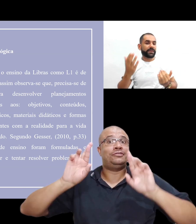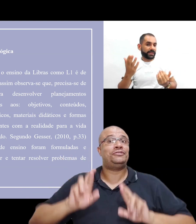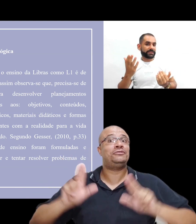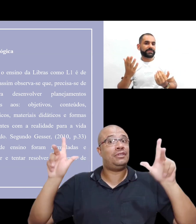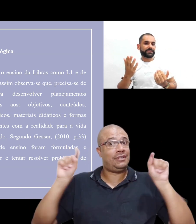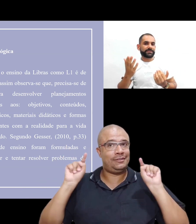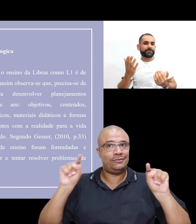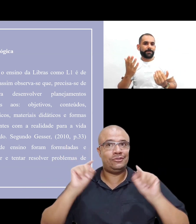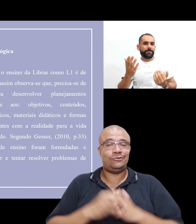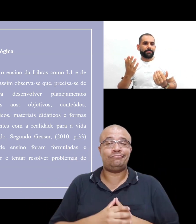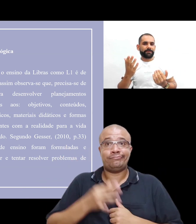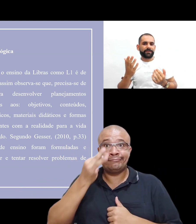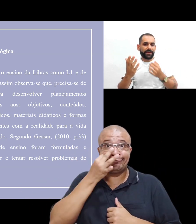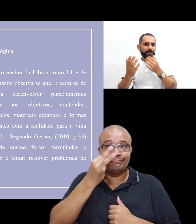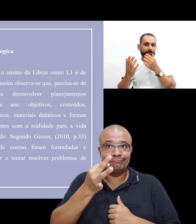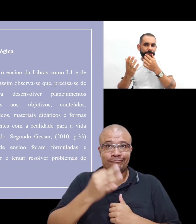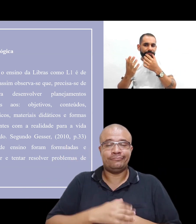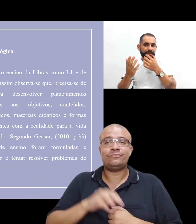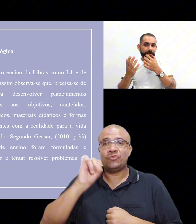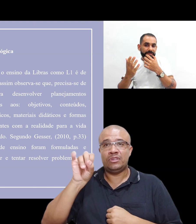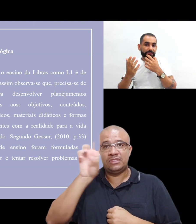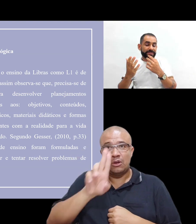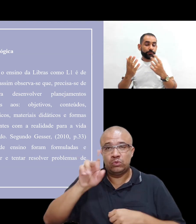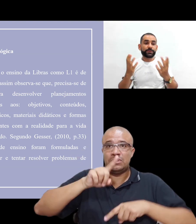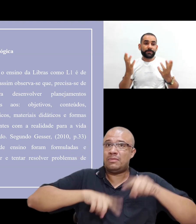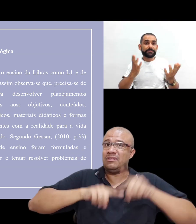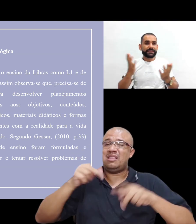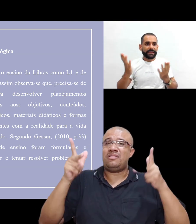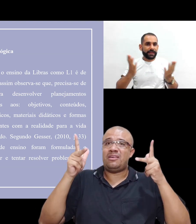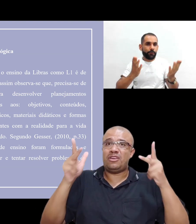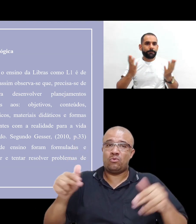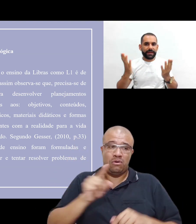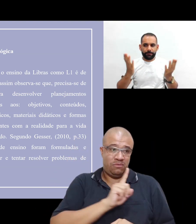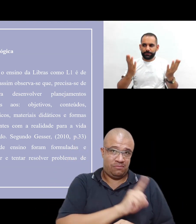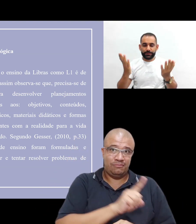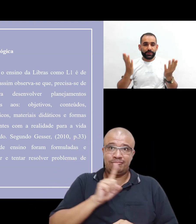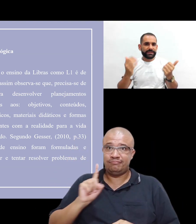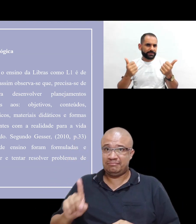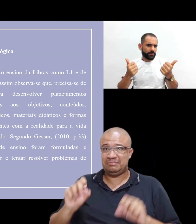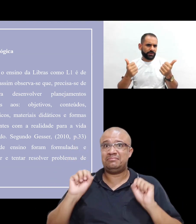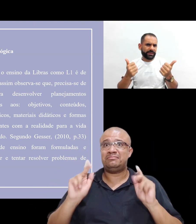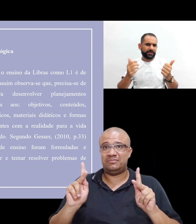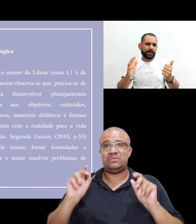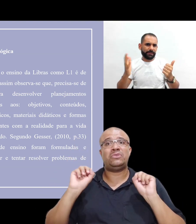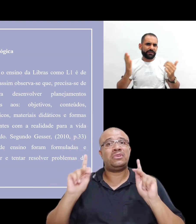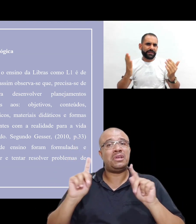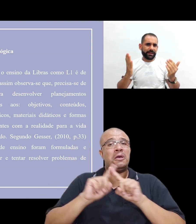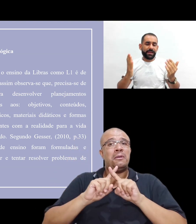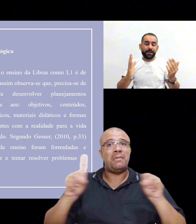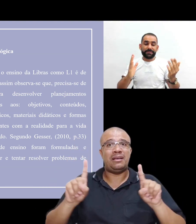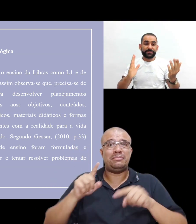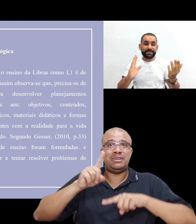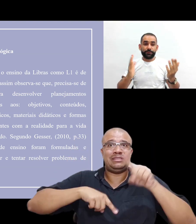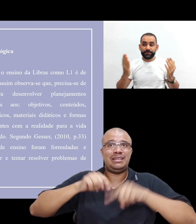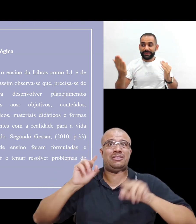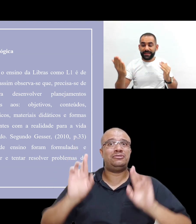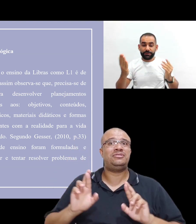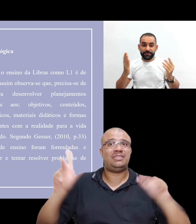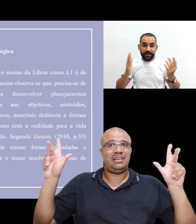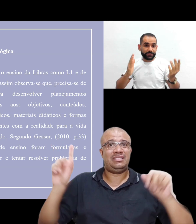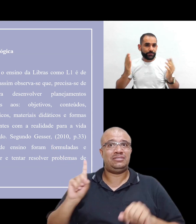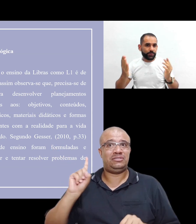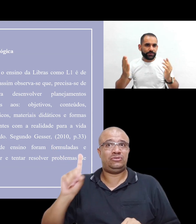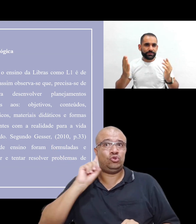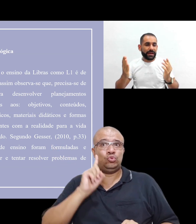materiais diferentes, certo? Se você usa o mesmo material para os dois, ok, dá para avaliar. Mas se você usa um